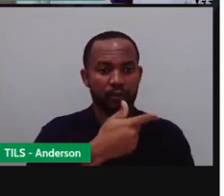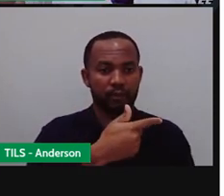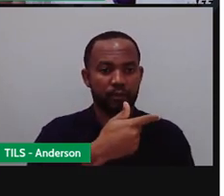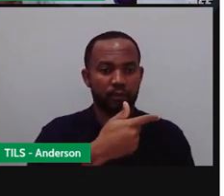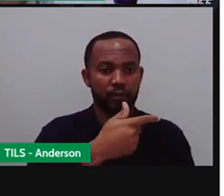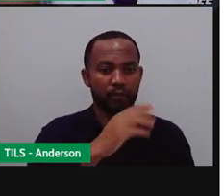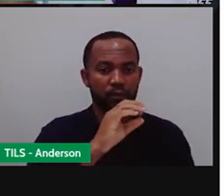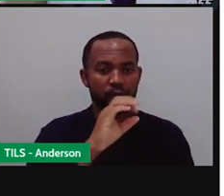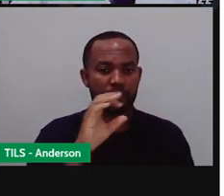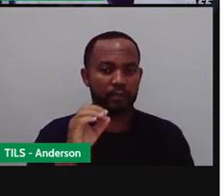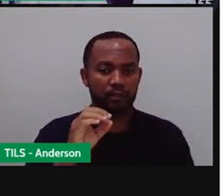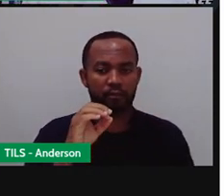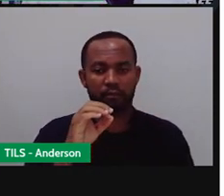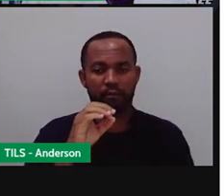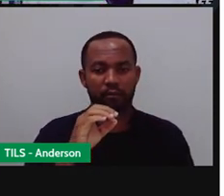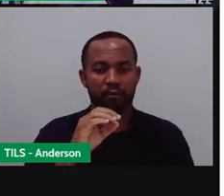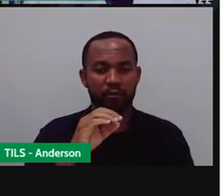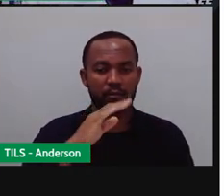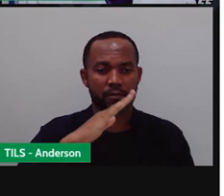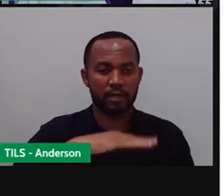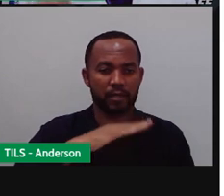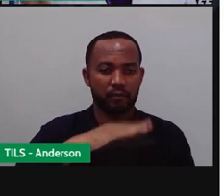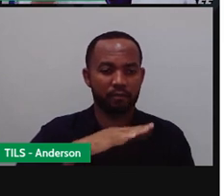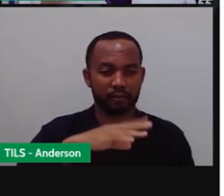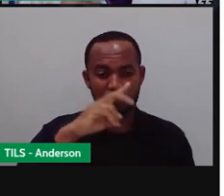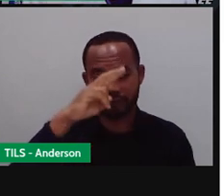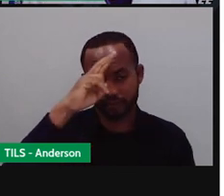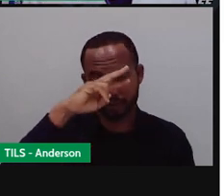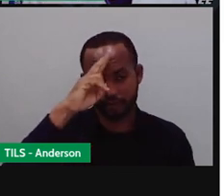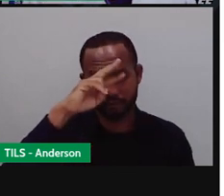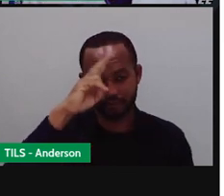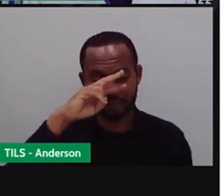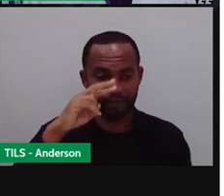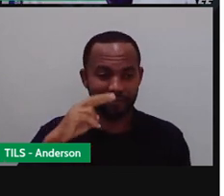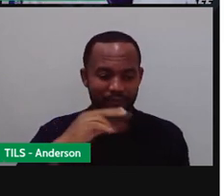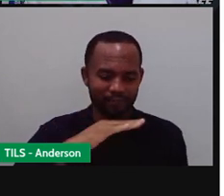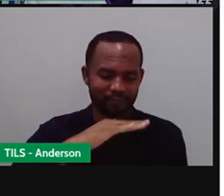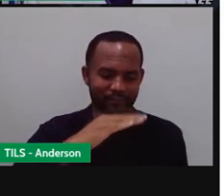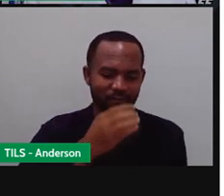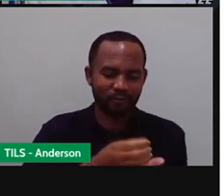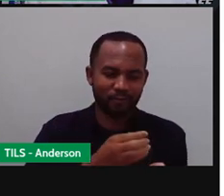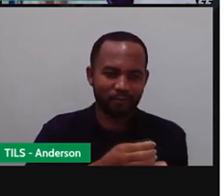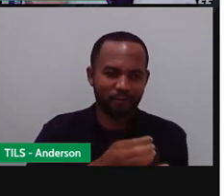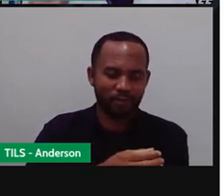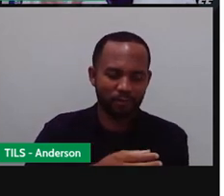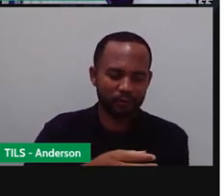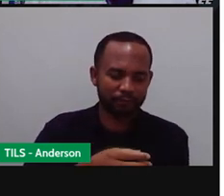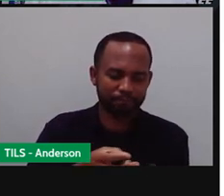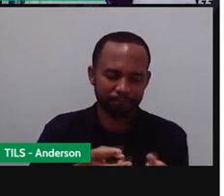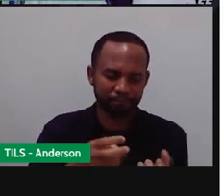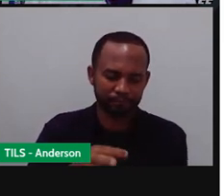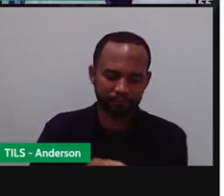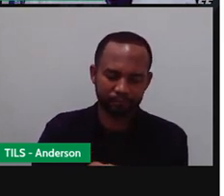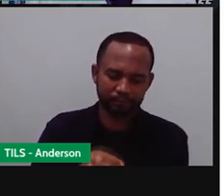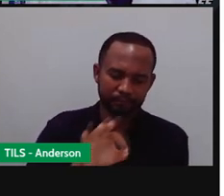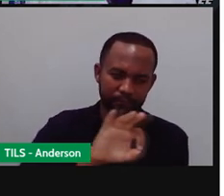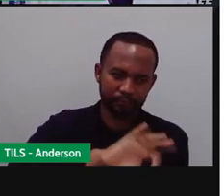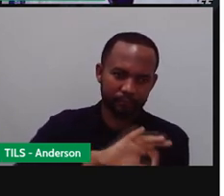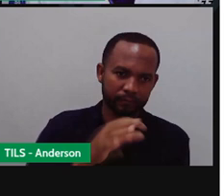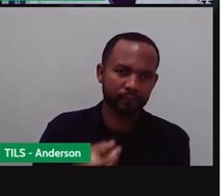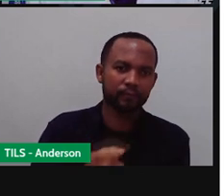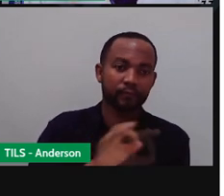Pro introduziu o conteúdo da água numa xícara, de um copo descartável. E uma xícara, a gente percebeu que sobrava um